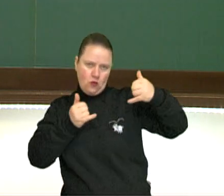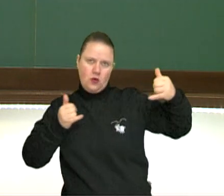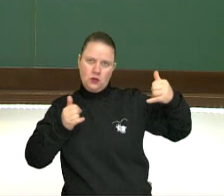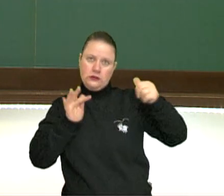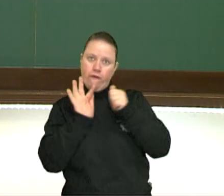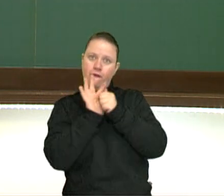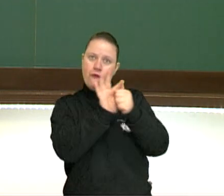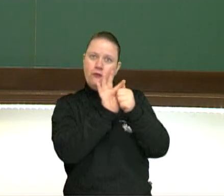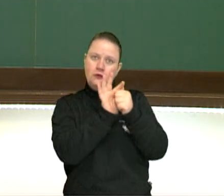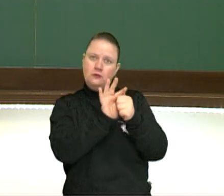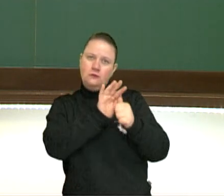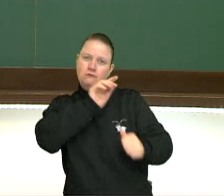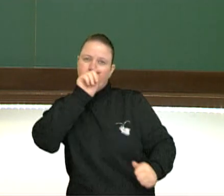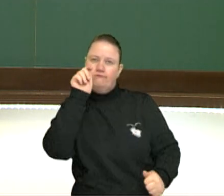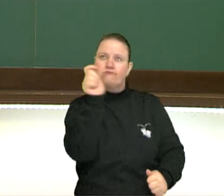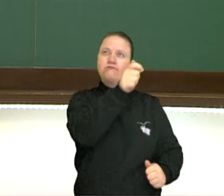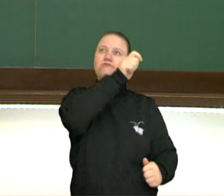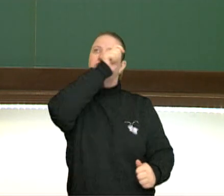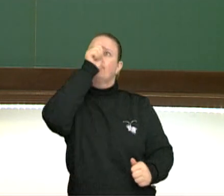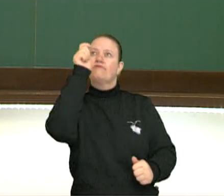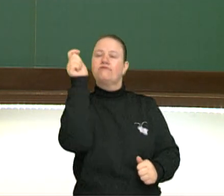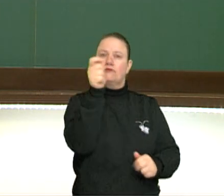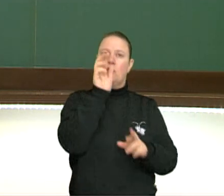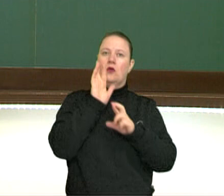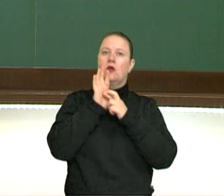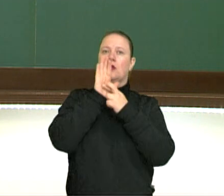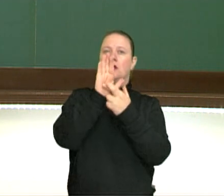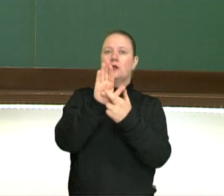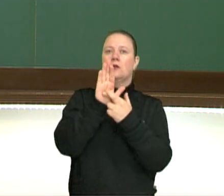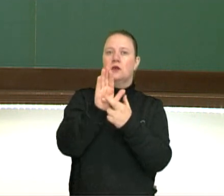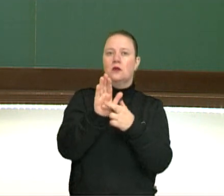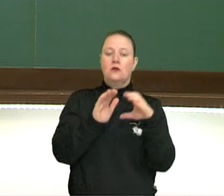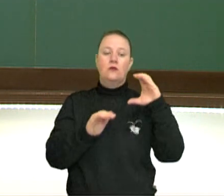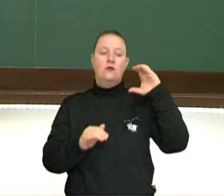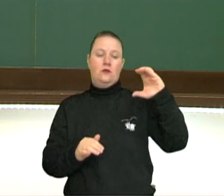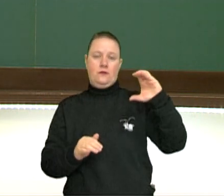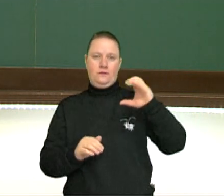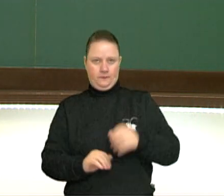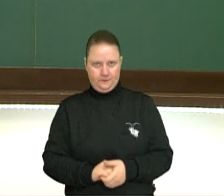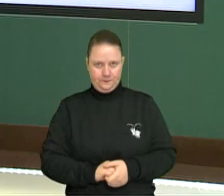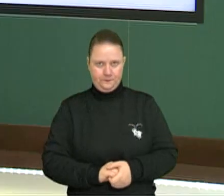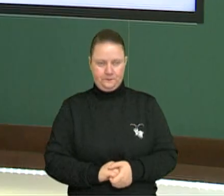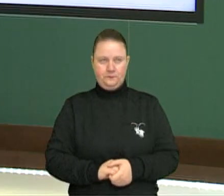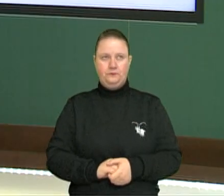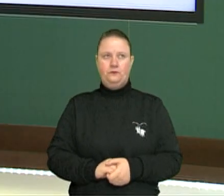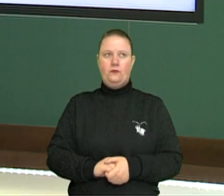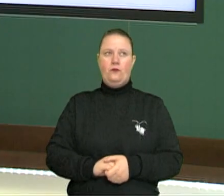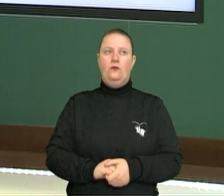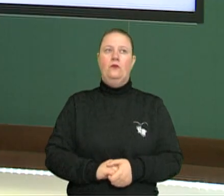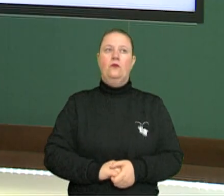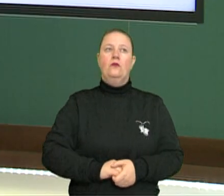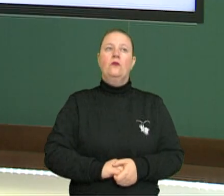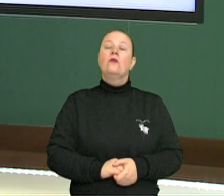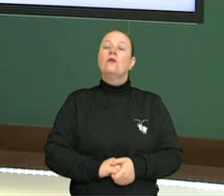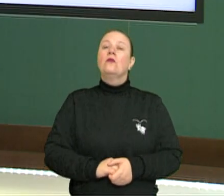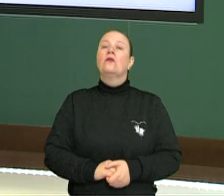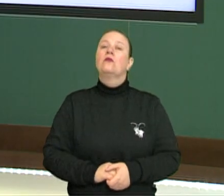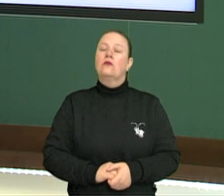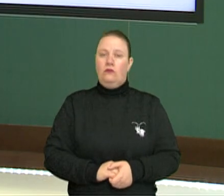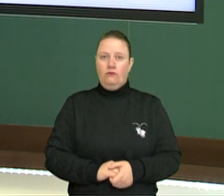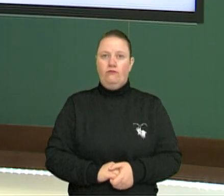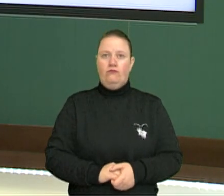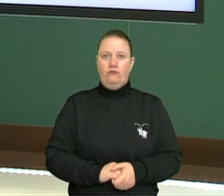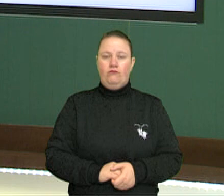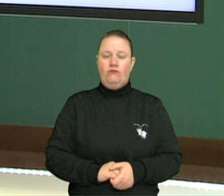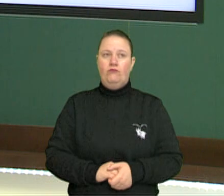vai ser, está sendo representada pela força centrípeta. Certo? Pois bem,